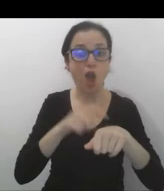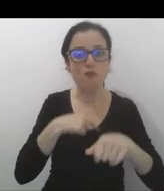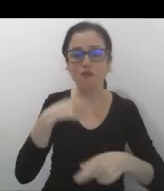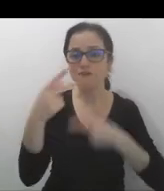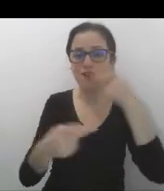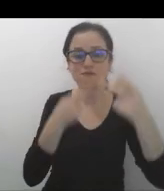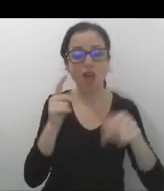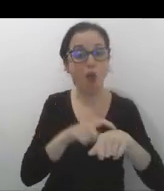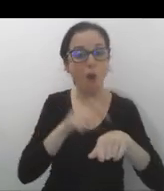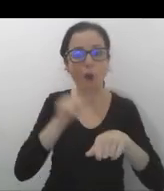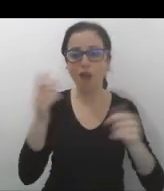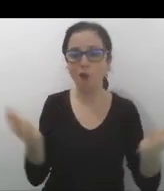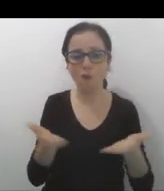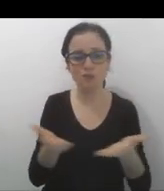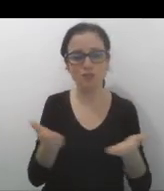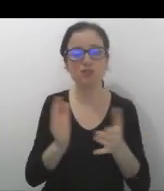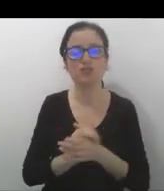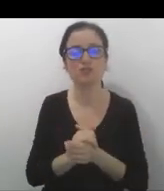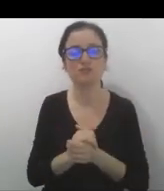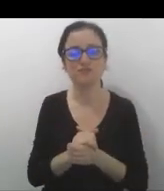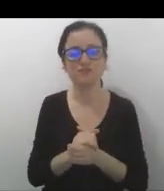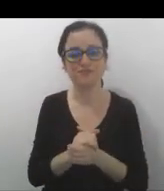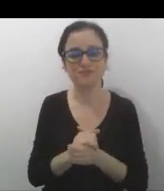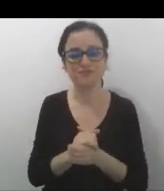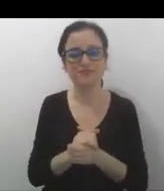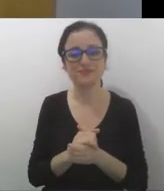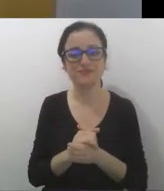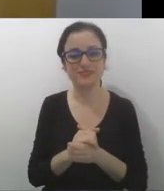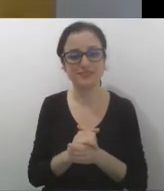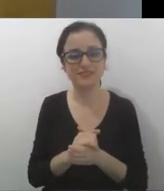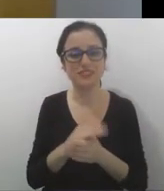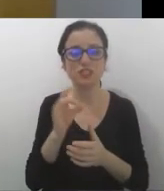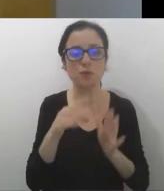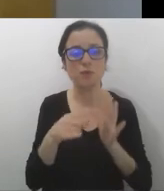mas isso foi um improviso hoje aqui.